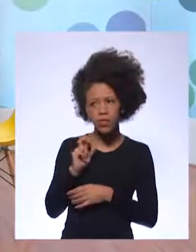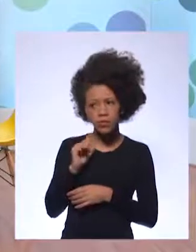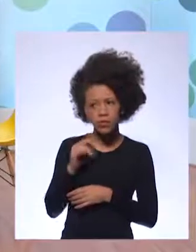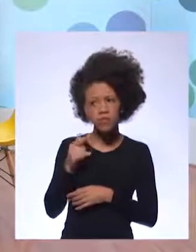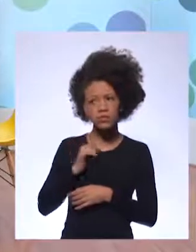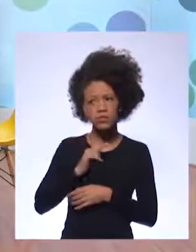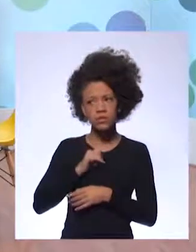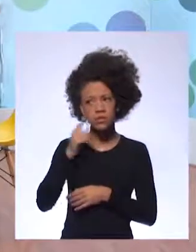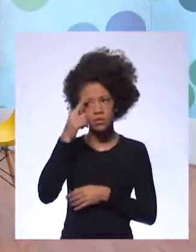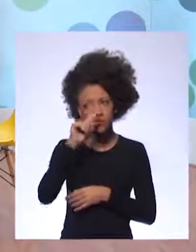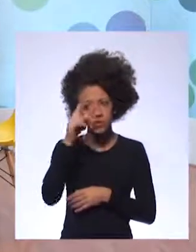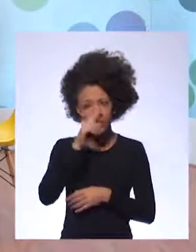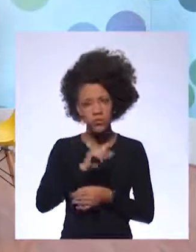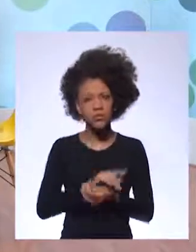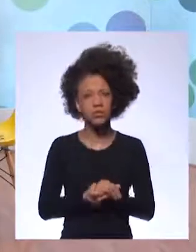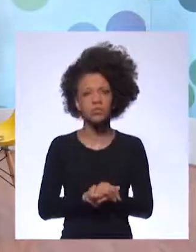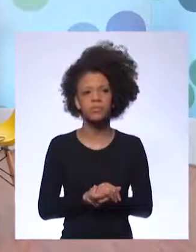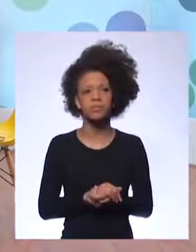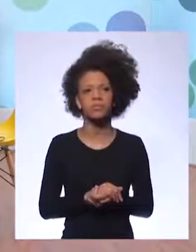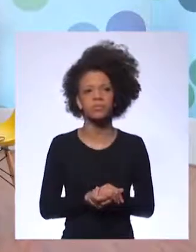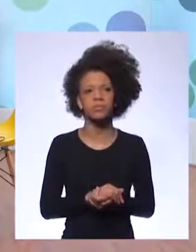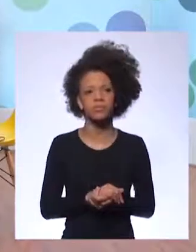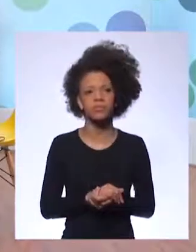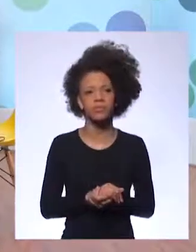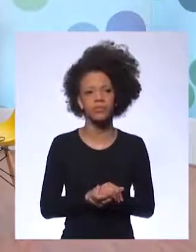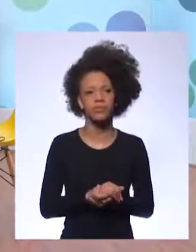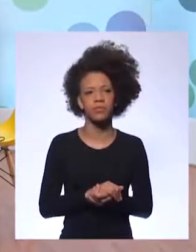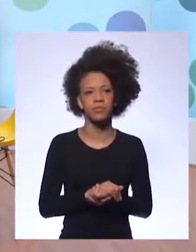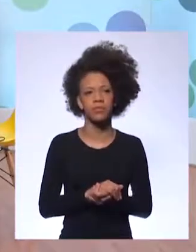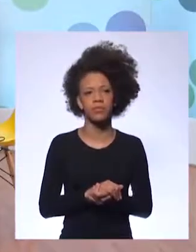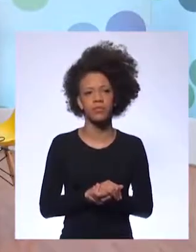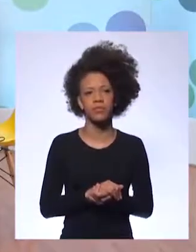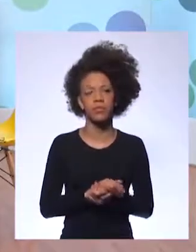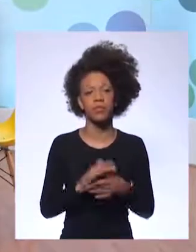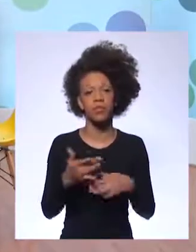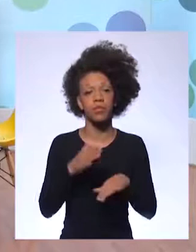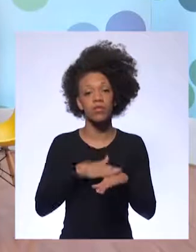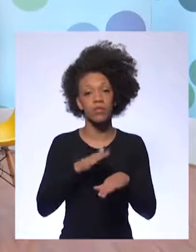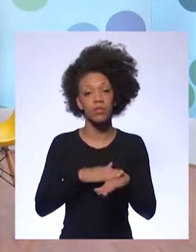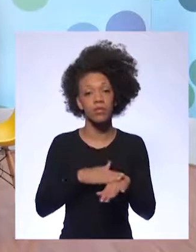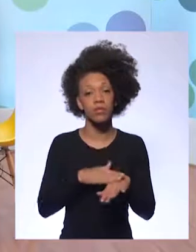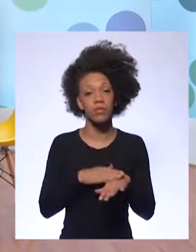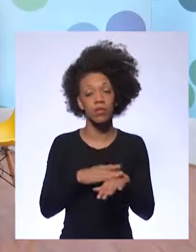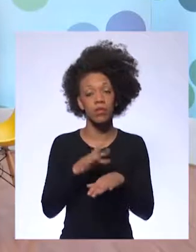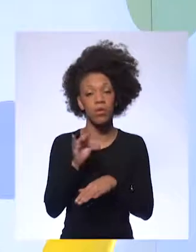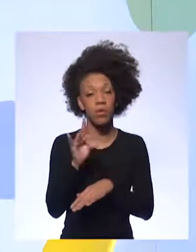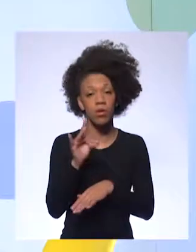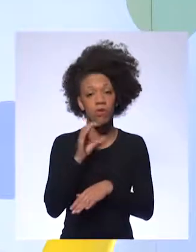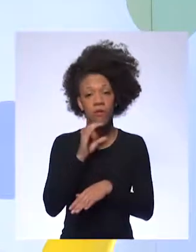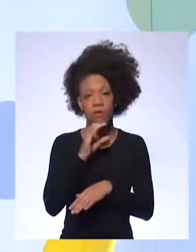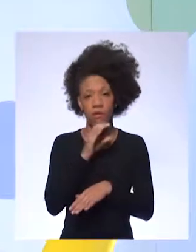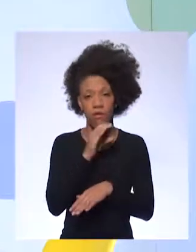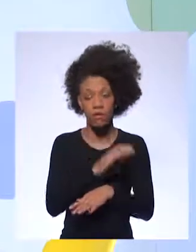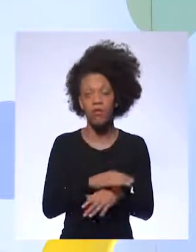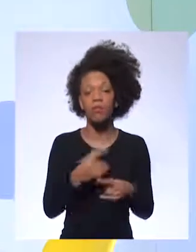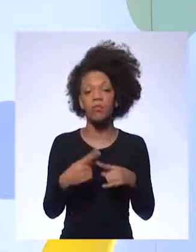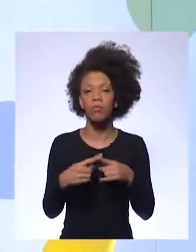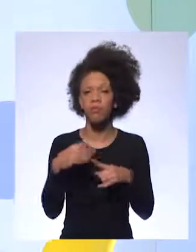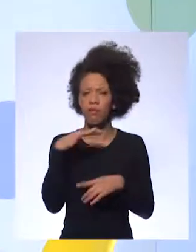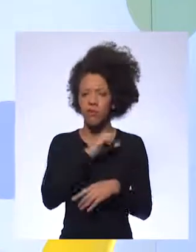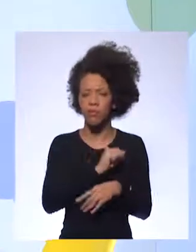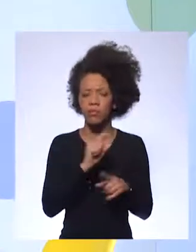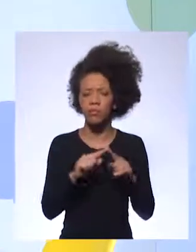dúvida certo então eu vou fazendo com cola quente tu não tem cola quente eu vou rapidinho